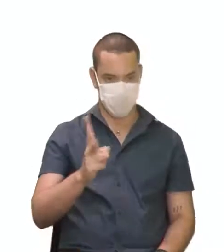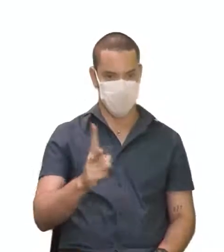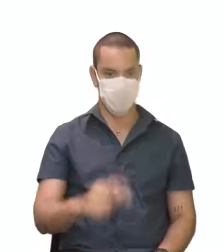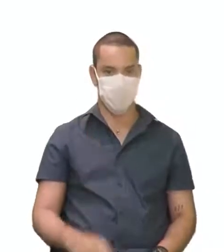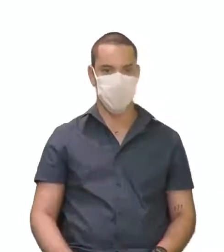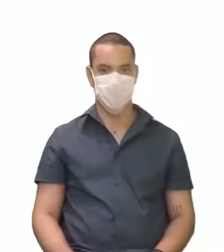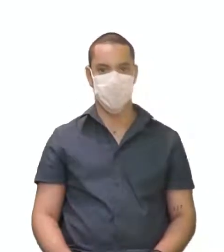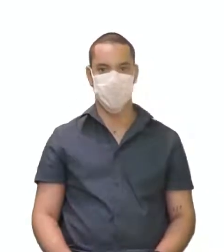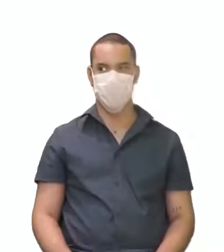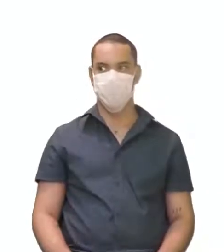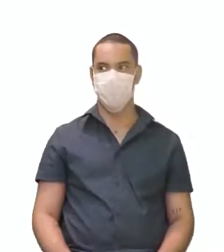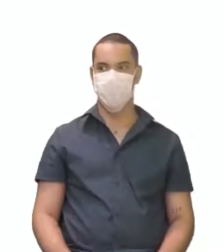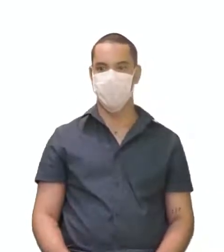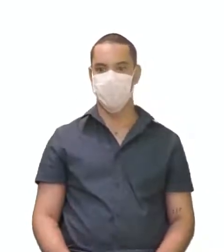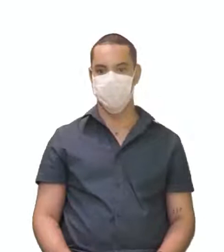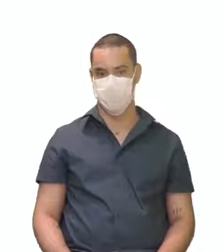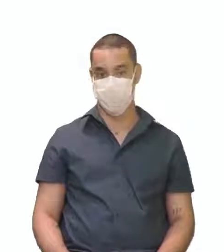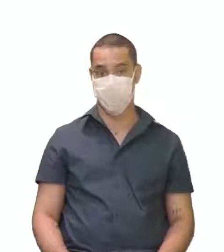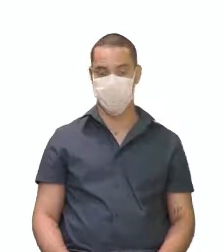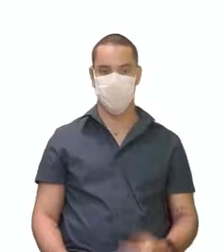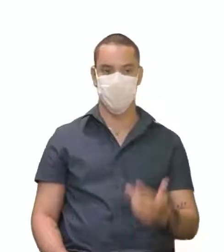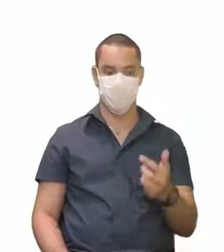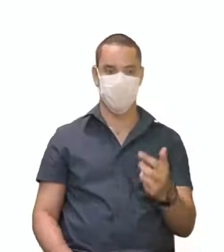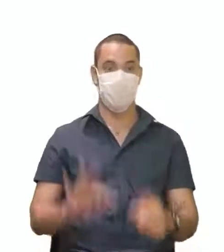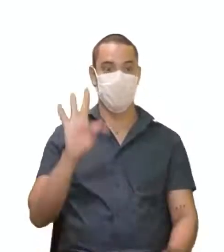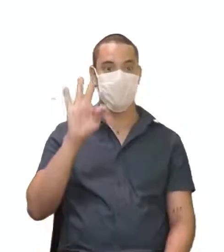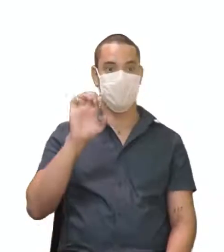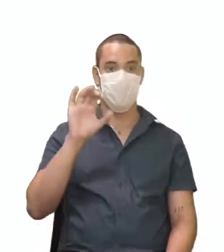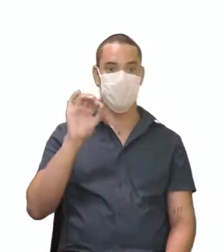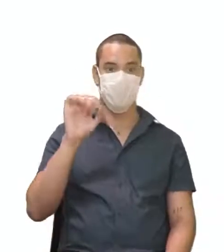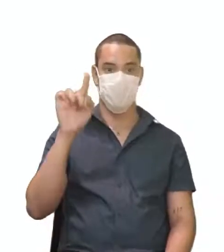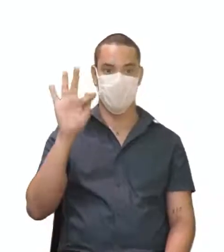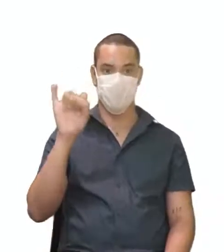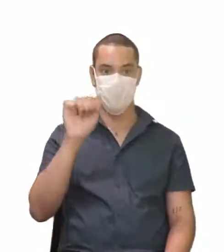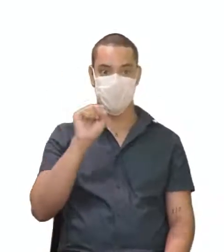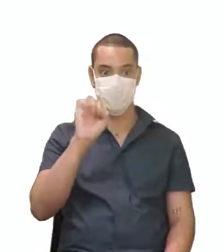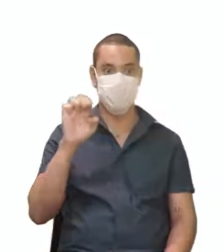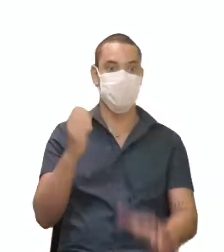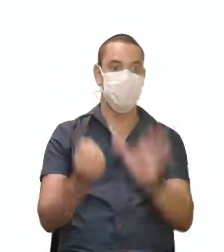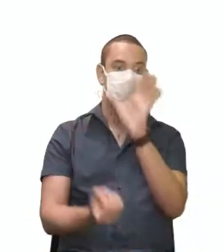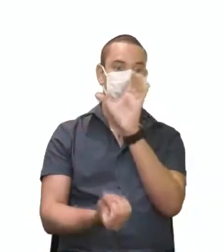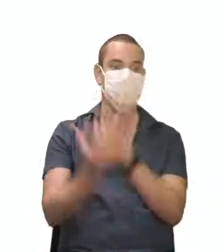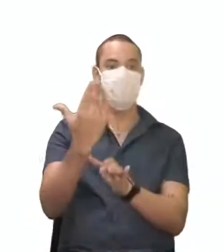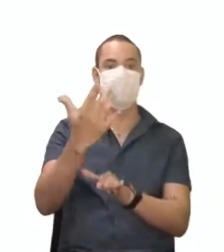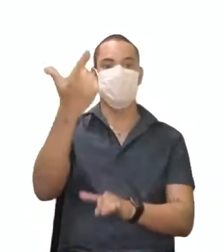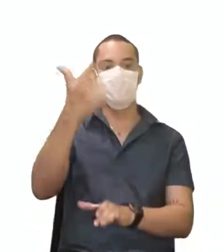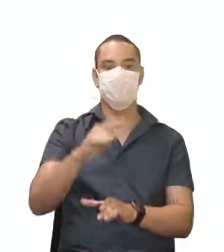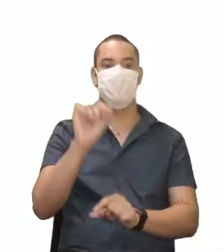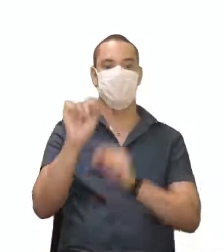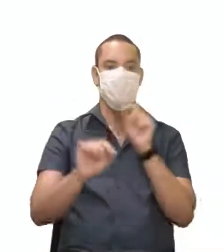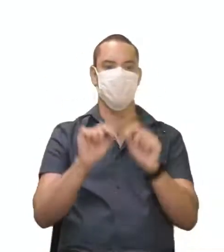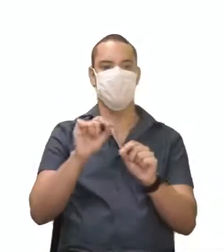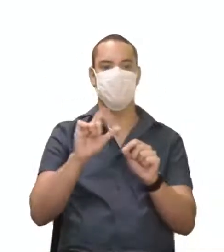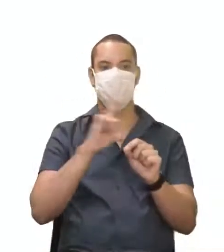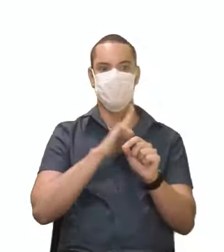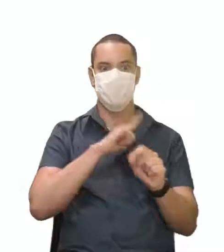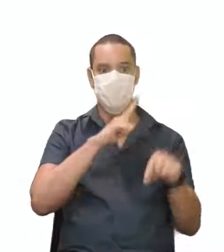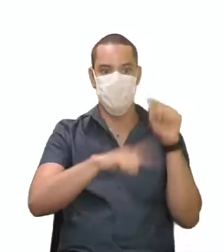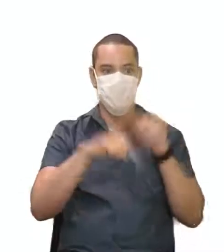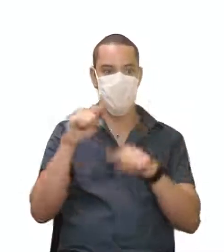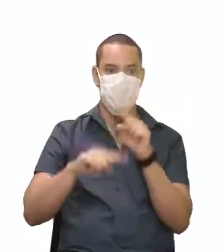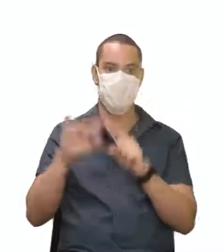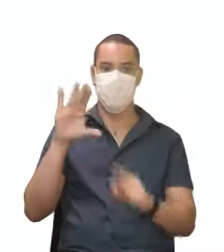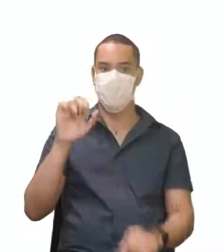aí. E agora na telófase, prof? Você vai ter o reaparecimento vai reconstituir tudo que